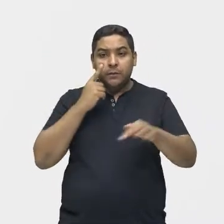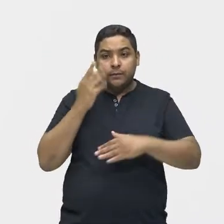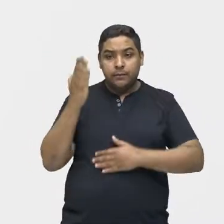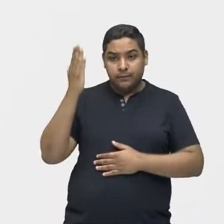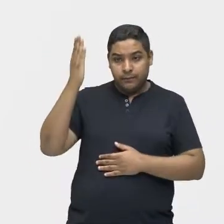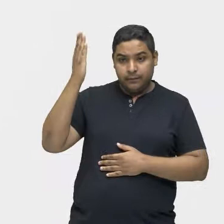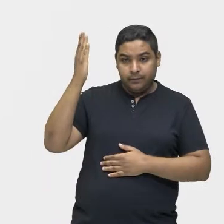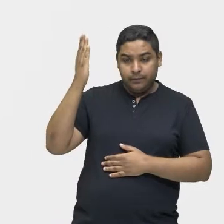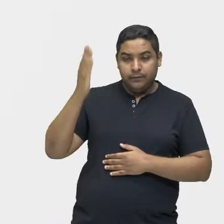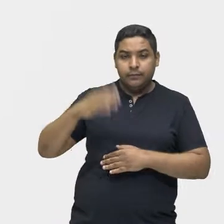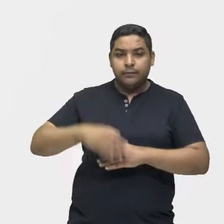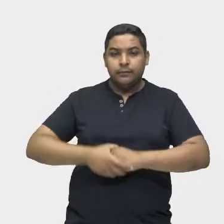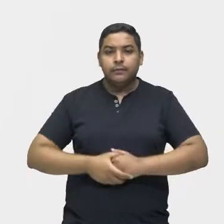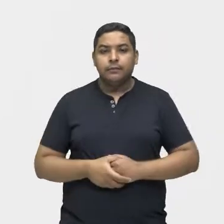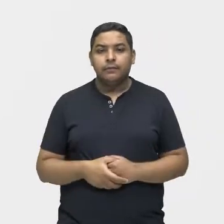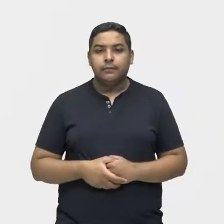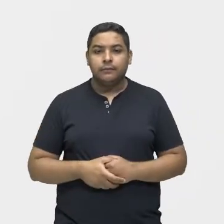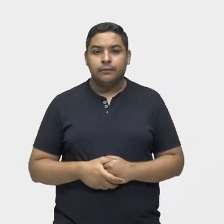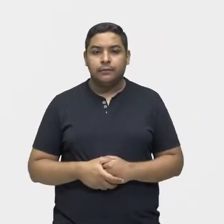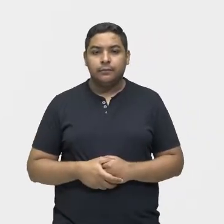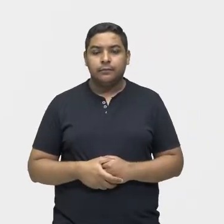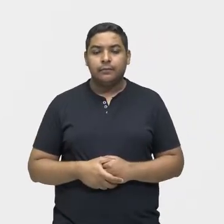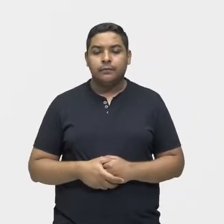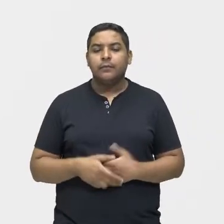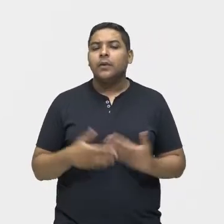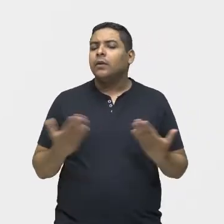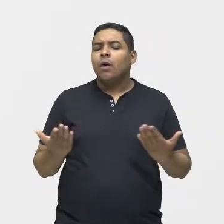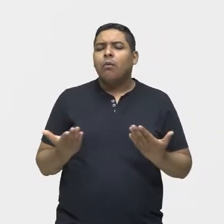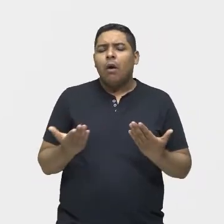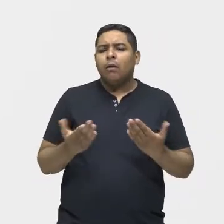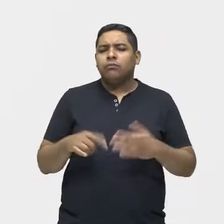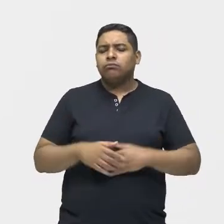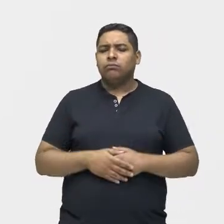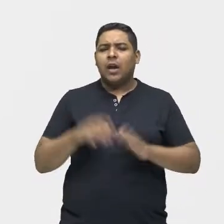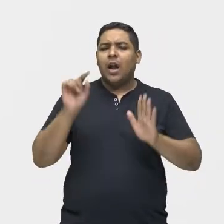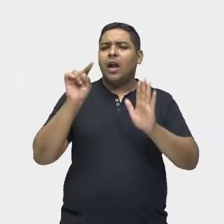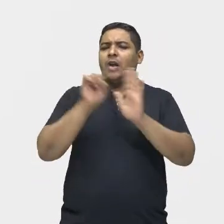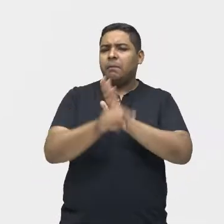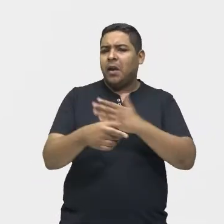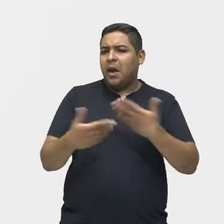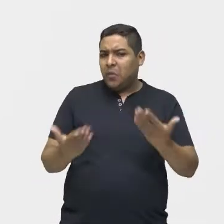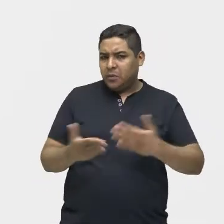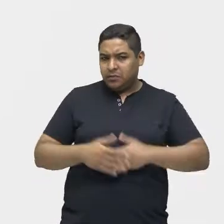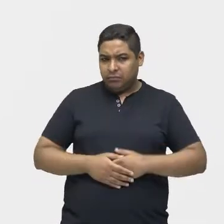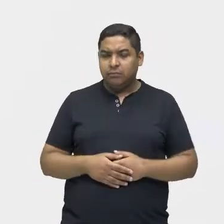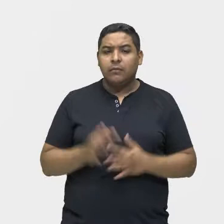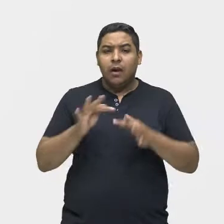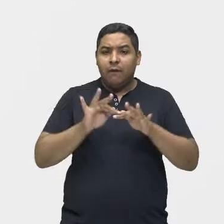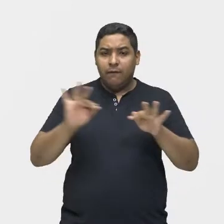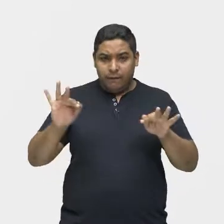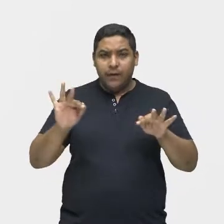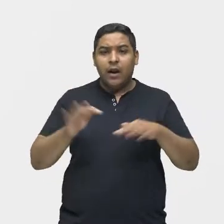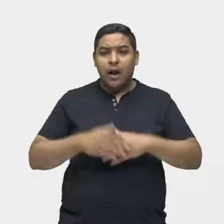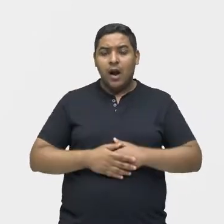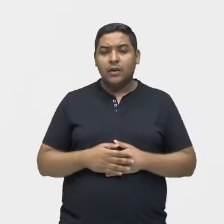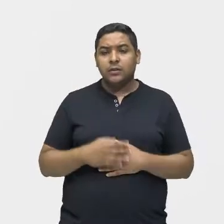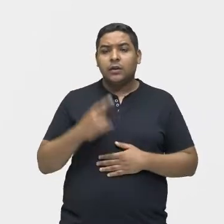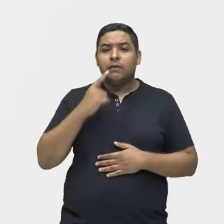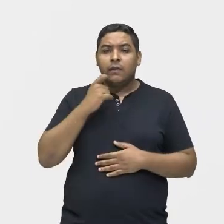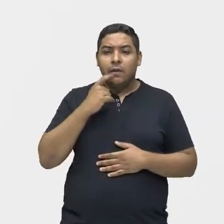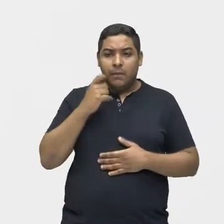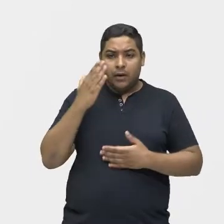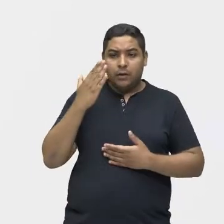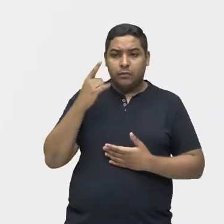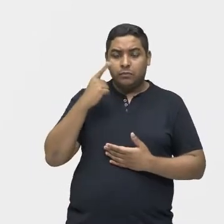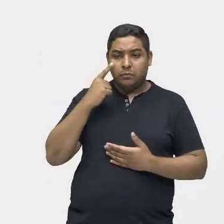move to another city next year, é. Então, a forma interrogativa, essa frase, né, que está em destacado de outra cor, ela está